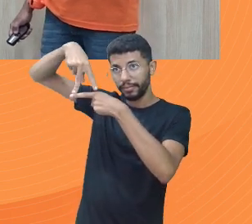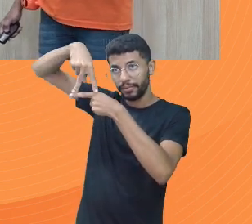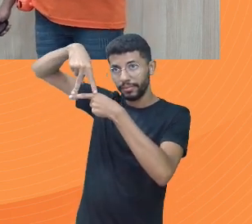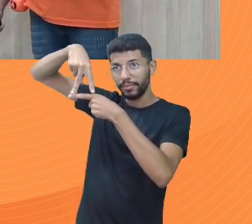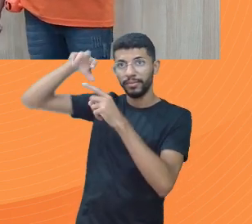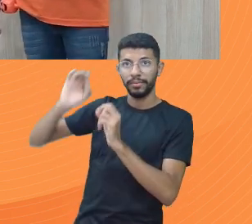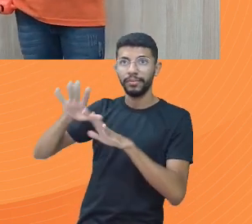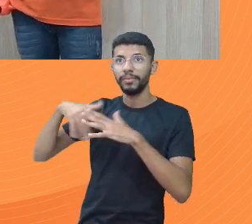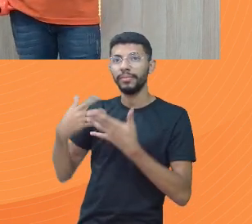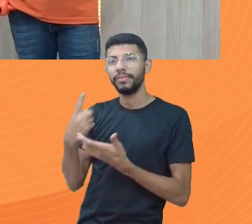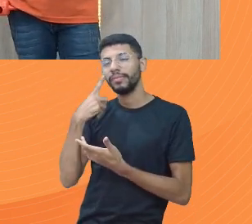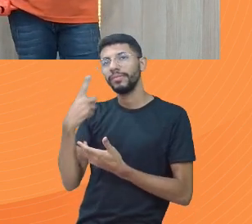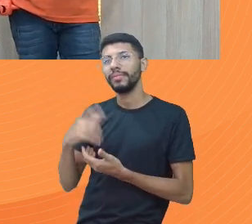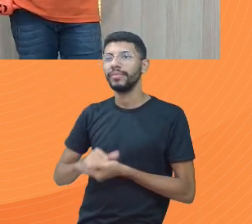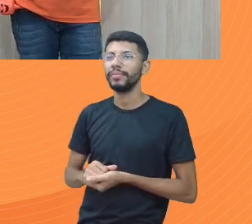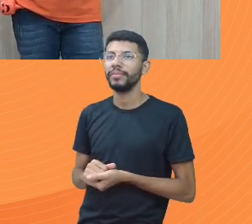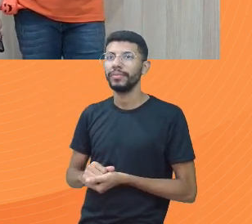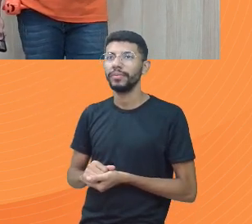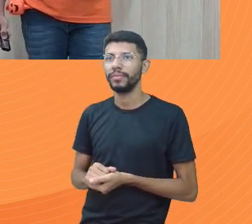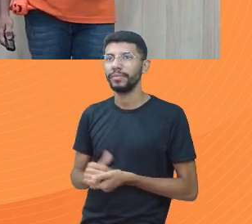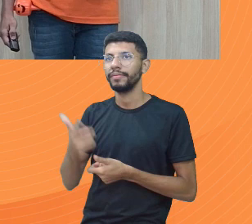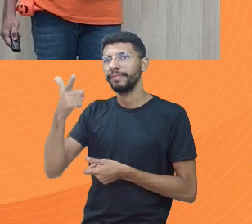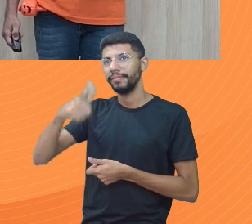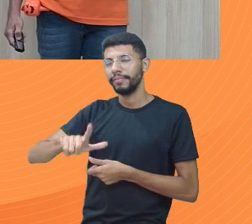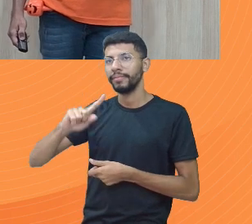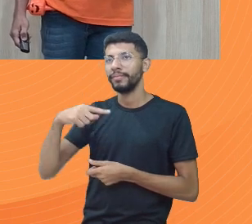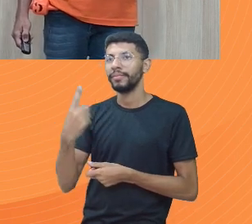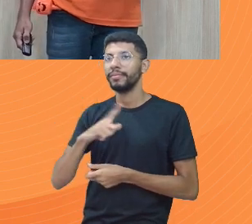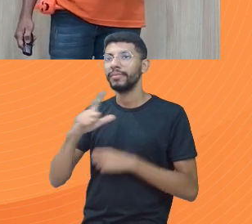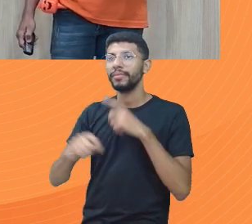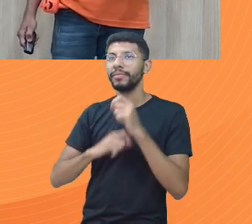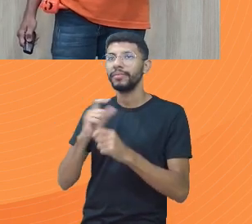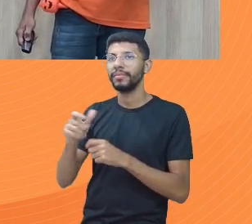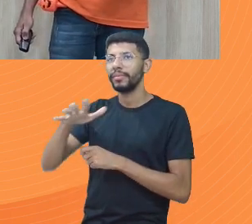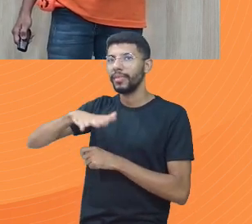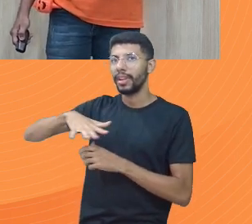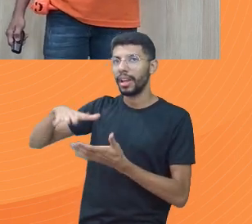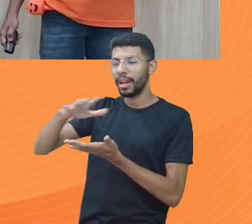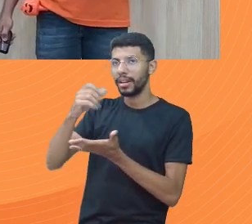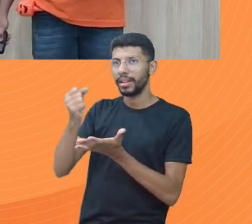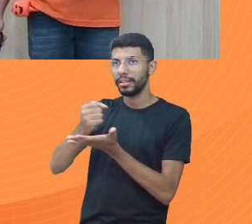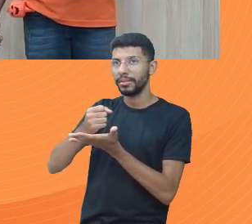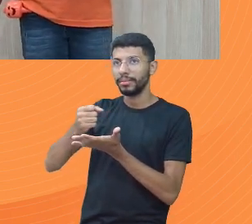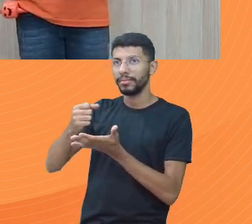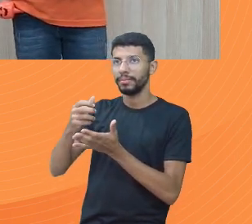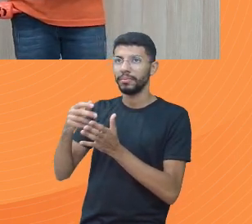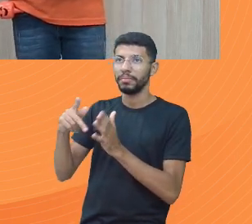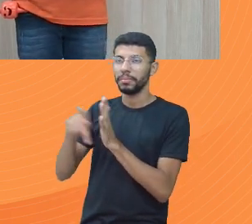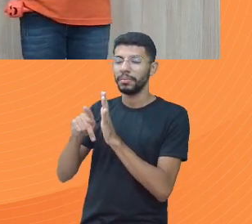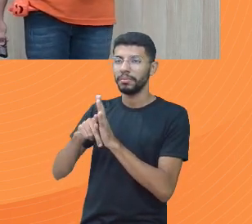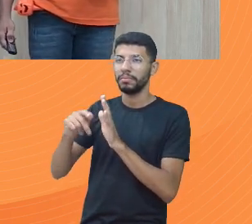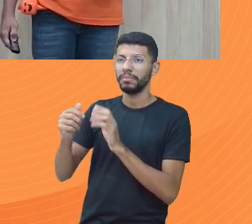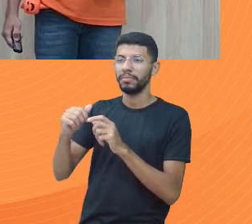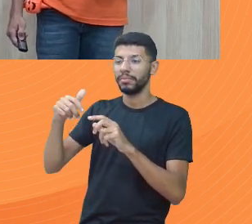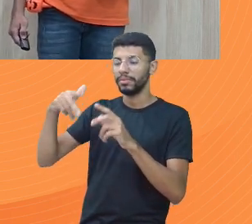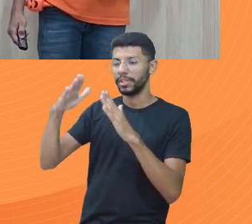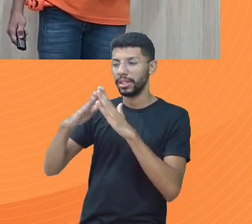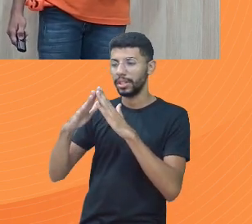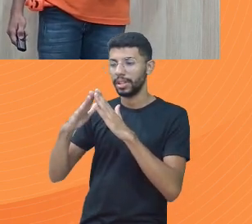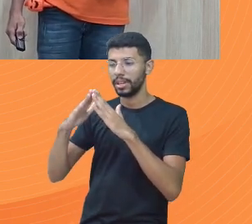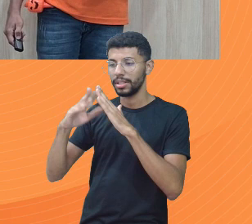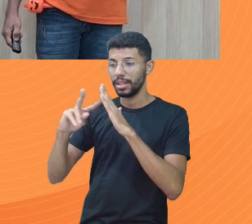triângulo. Então, mais uma vez, a gente vai ter a área da casa 2 igual à área do retângulo mais a área